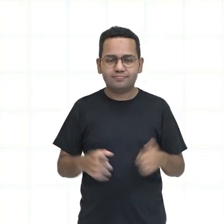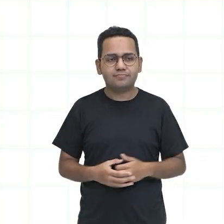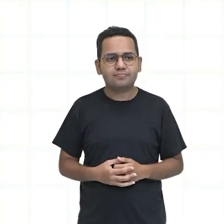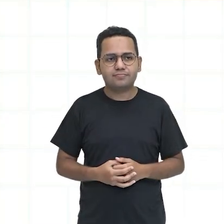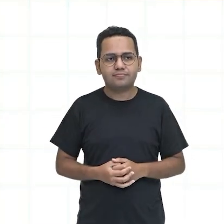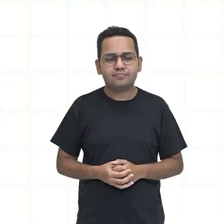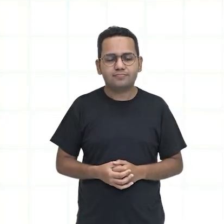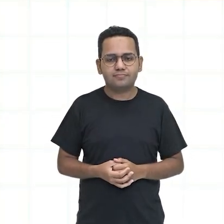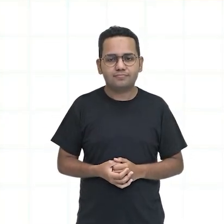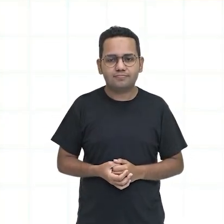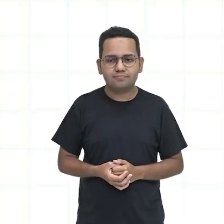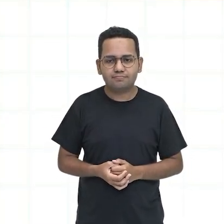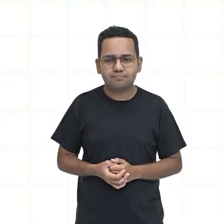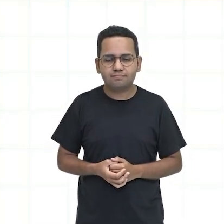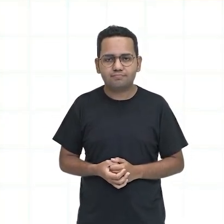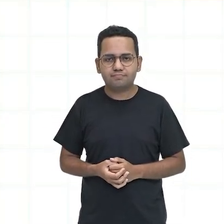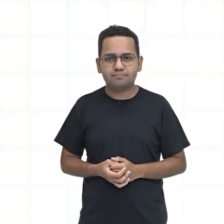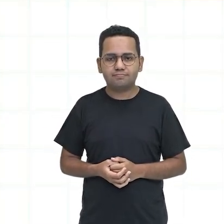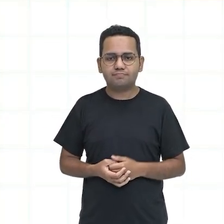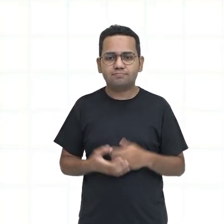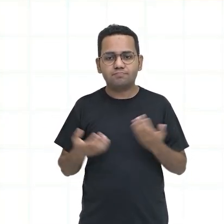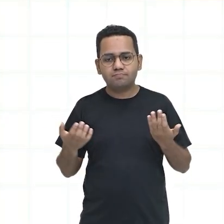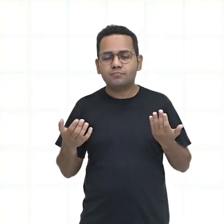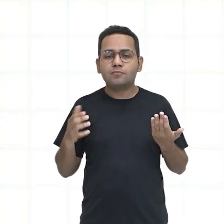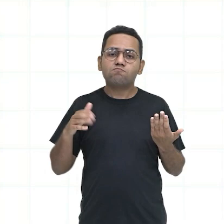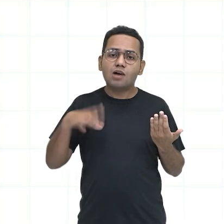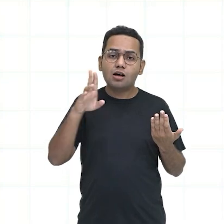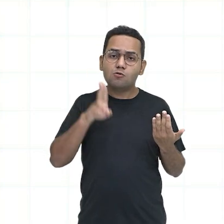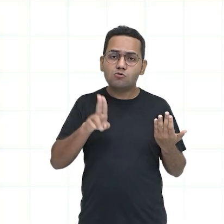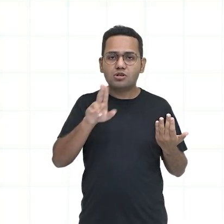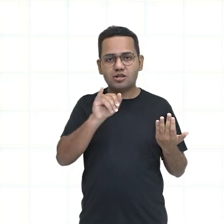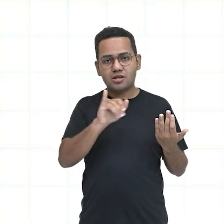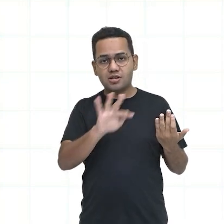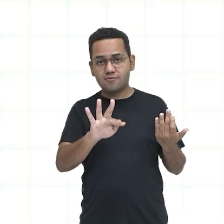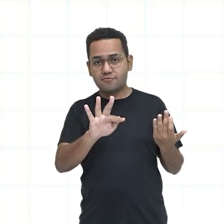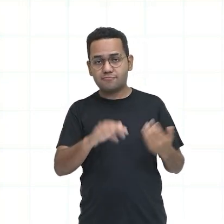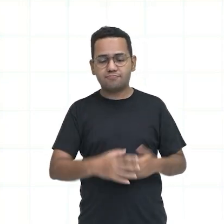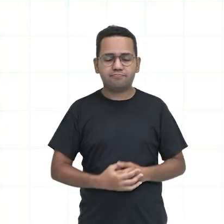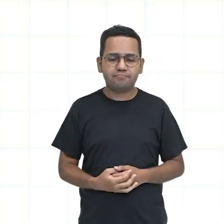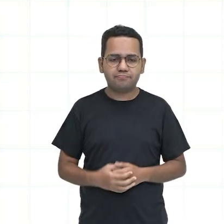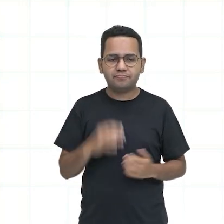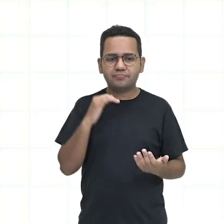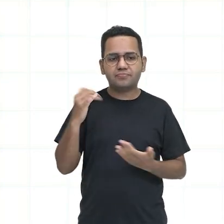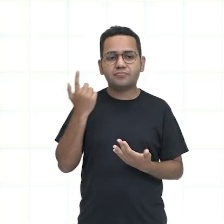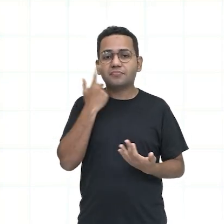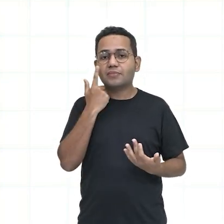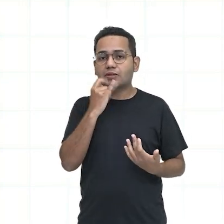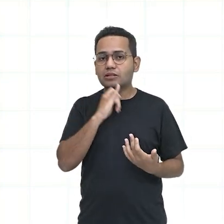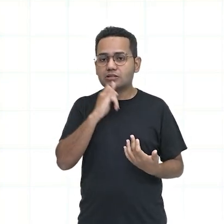mais utilizamos é o if, né? Essa palavrinha ali que nós já conhecemos. Olha o exemplo.